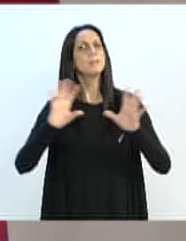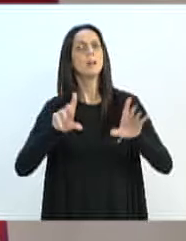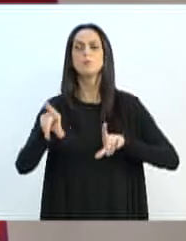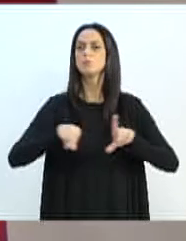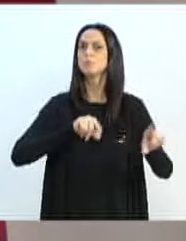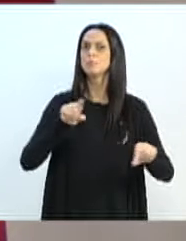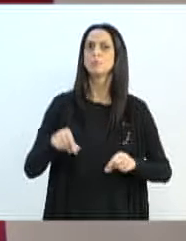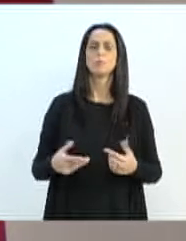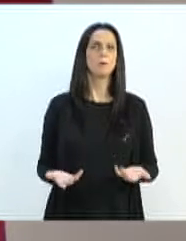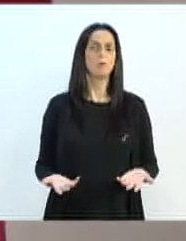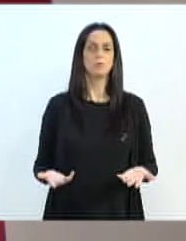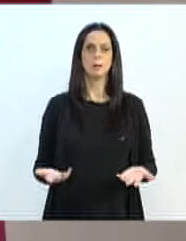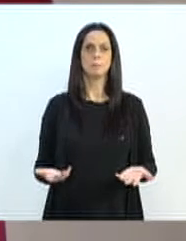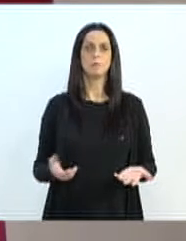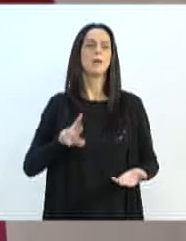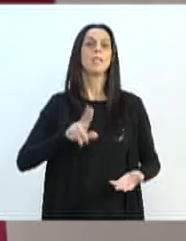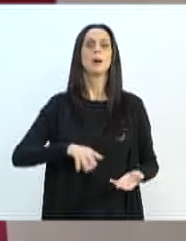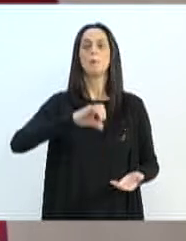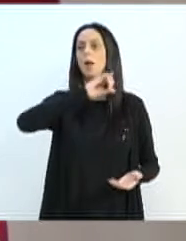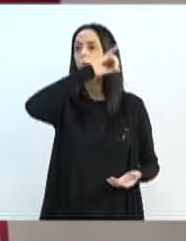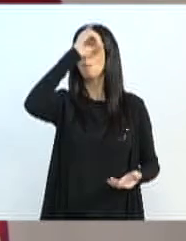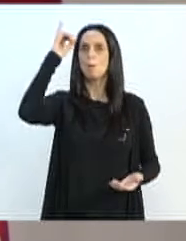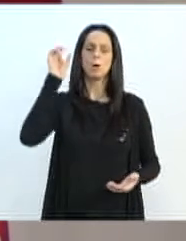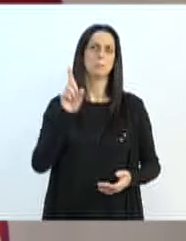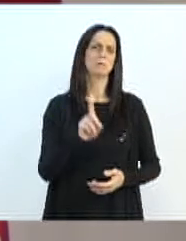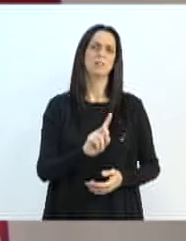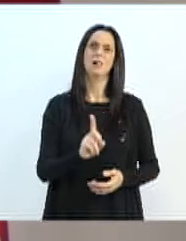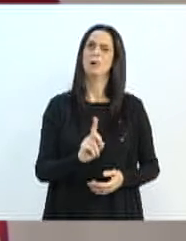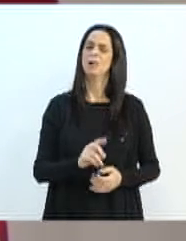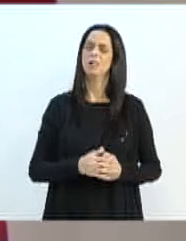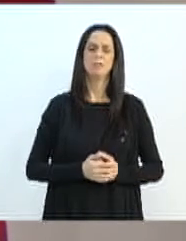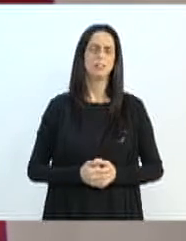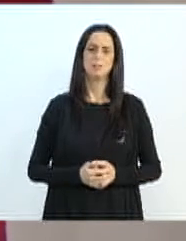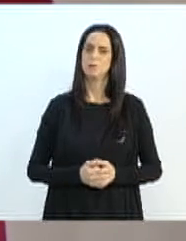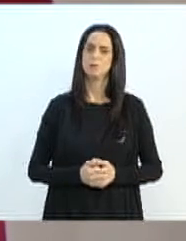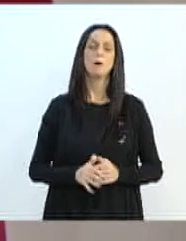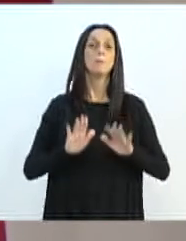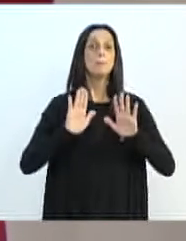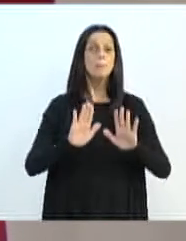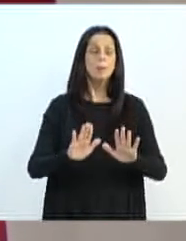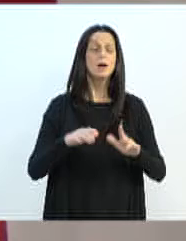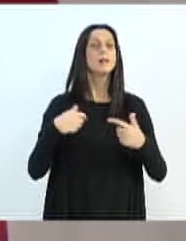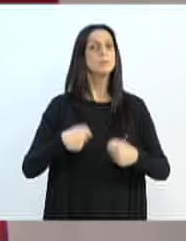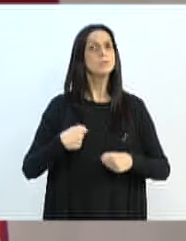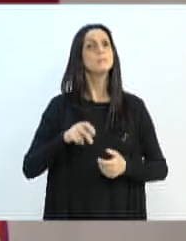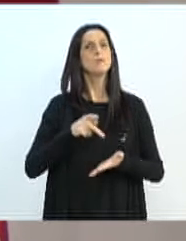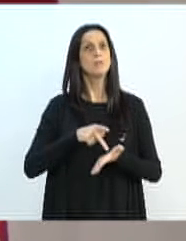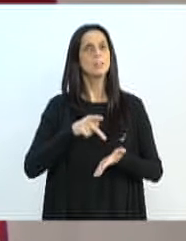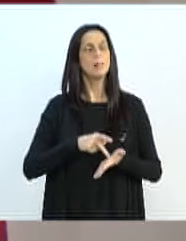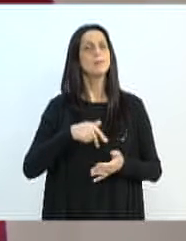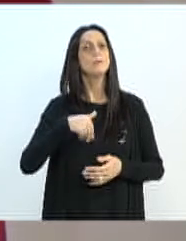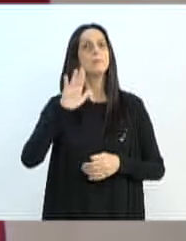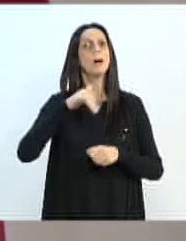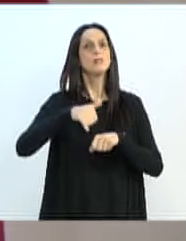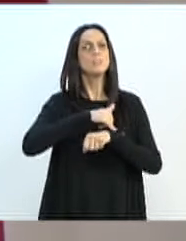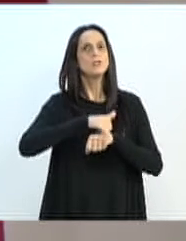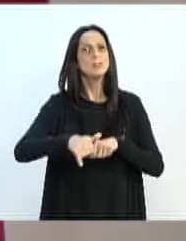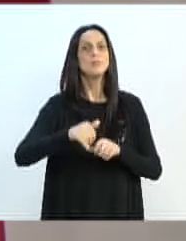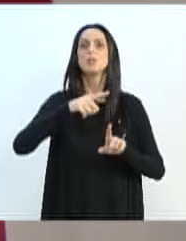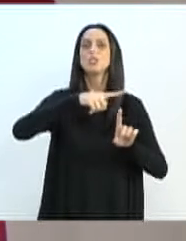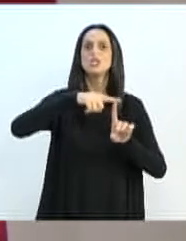é, senhores vereadores, alienação parental, jamais, não é isso que a gente se propõe, mas sim que exista mais modalidades, que